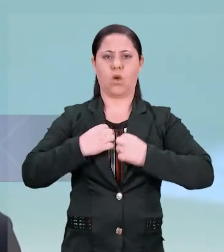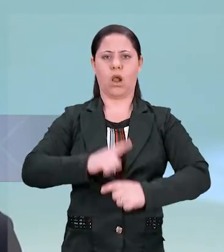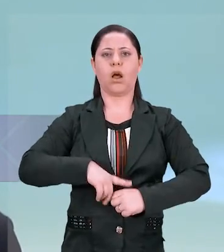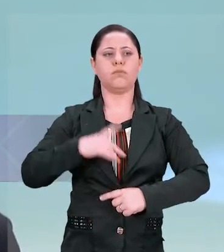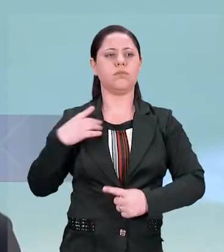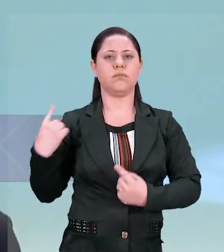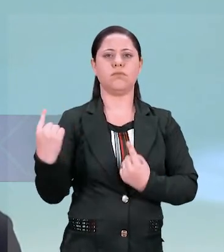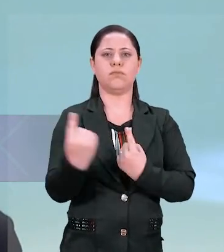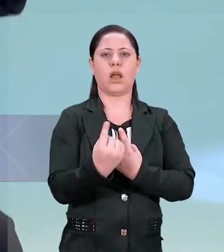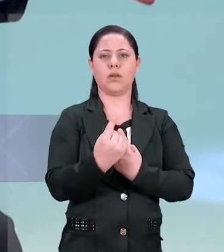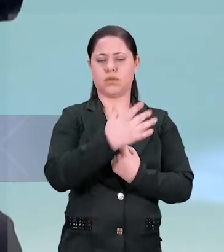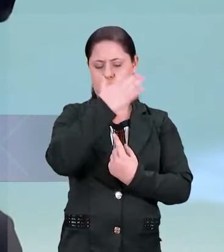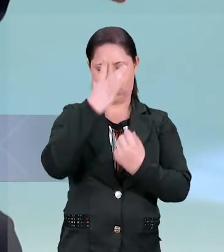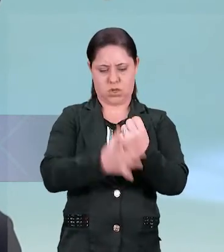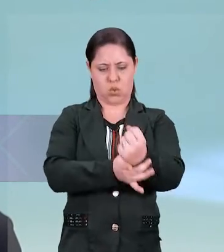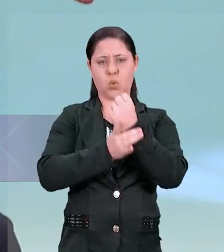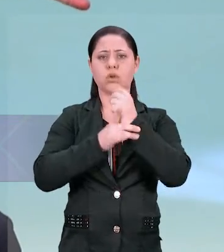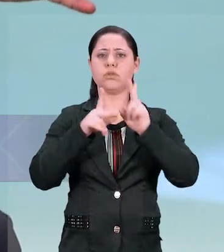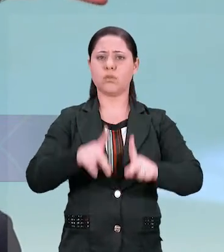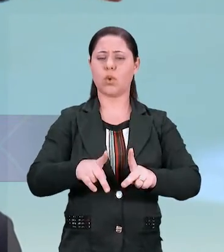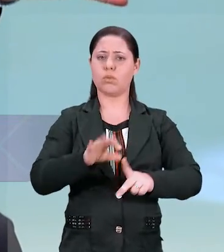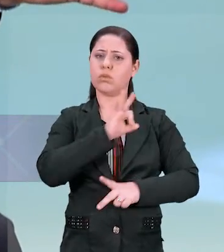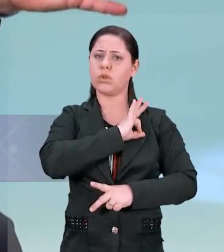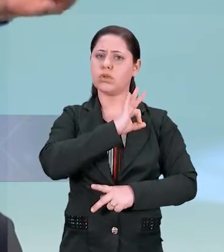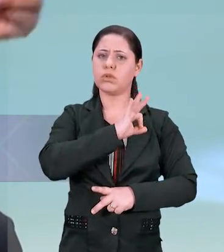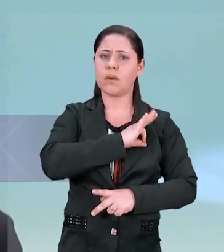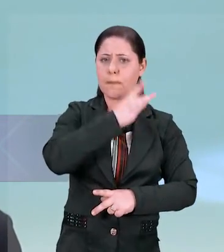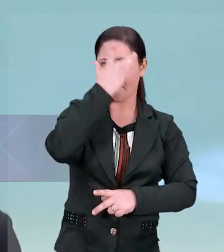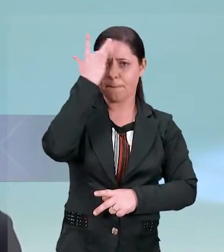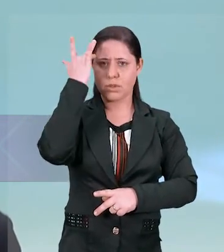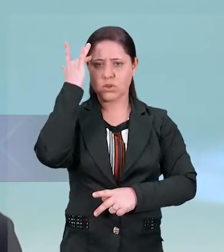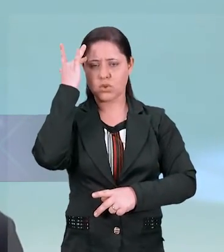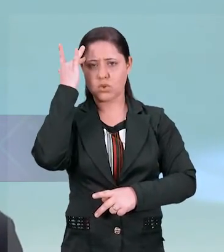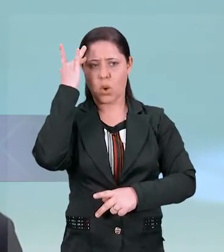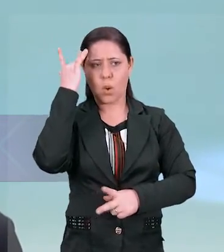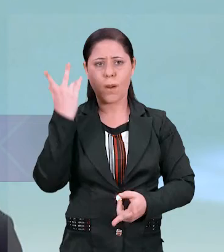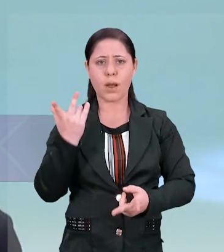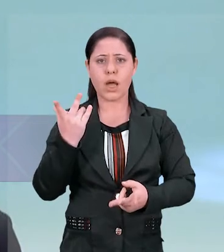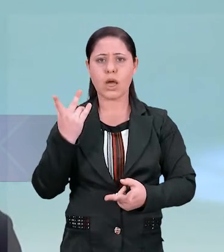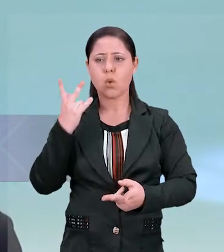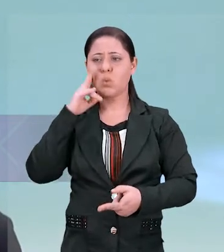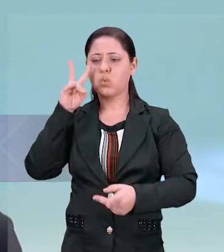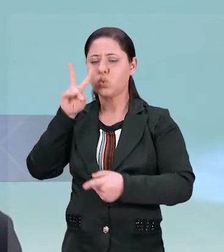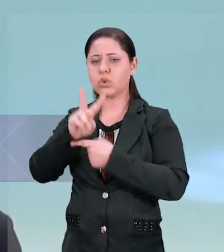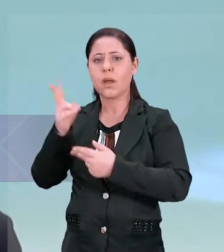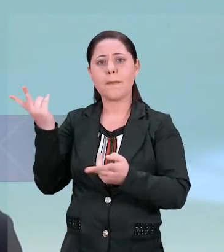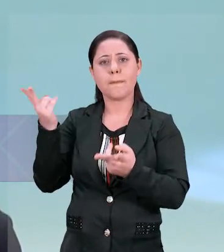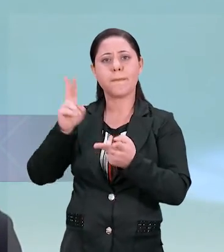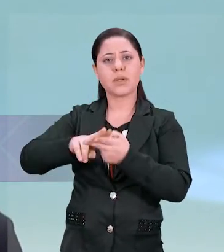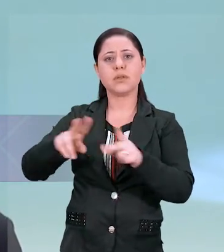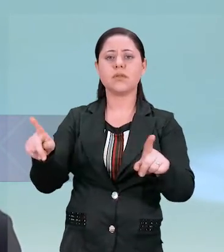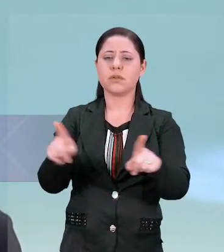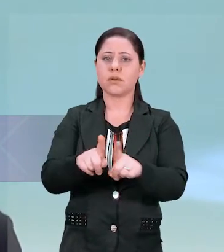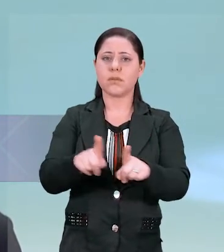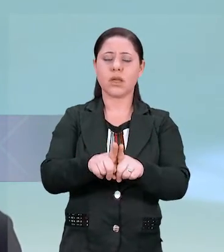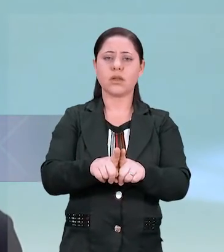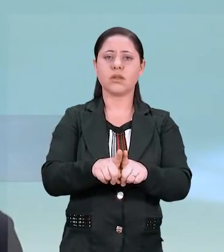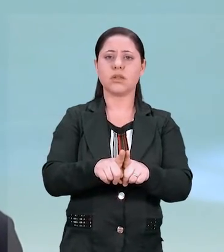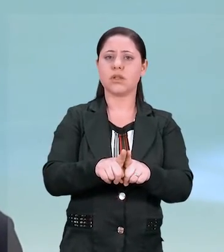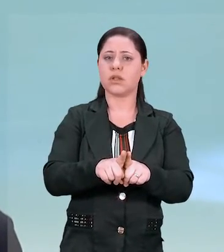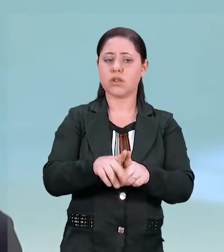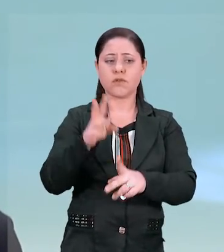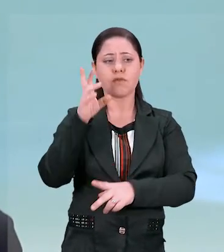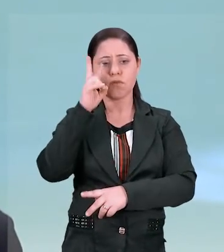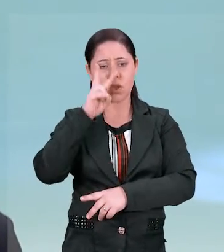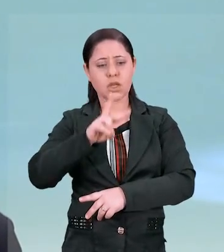presença da segurança pública, seja no agente penitenciário, seja aqueles que cumprem as medidas socioeducativas, veja no